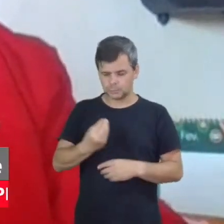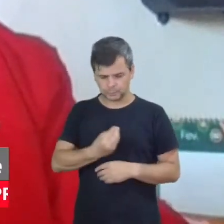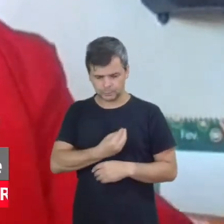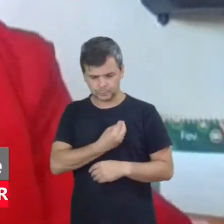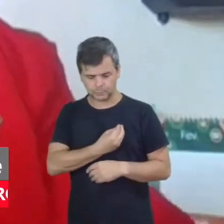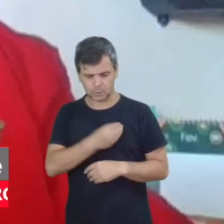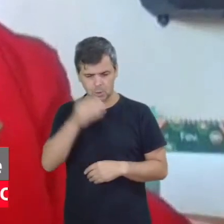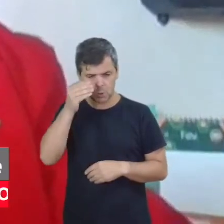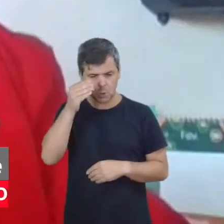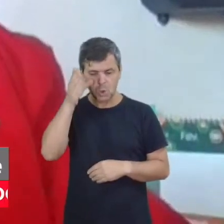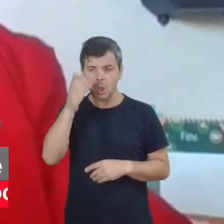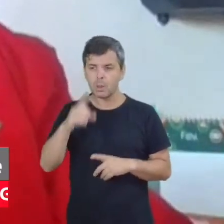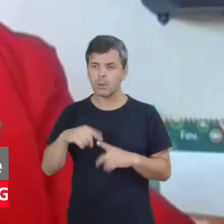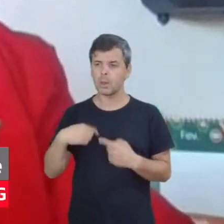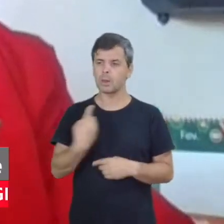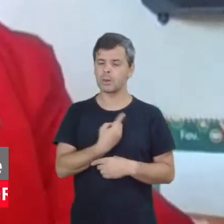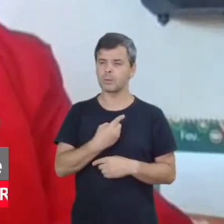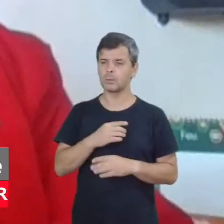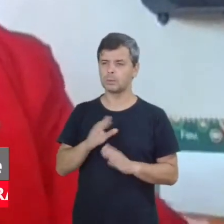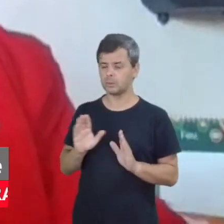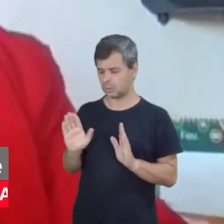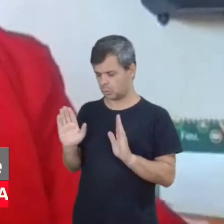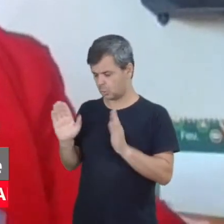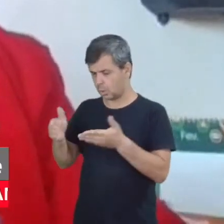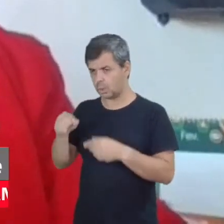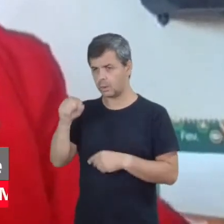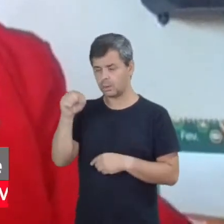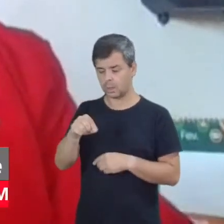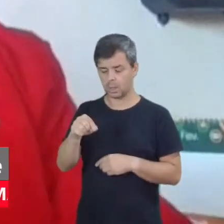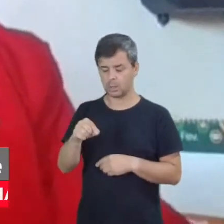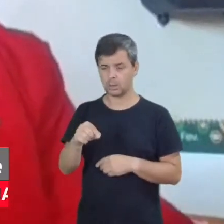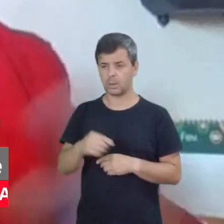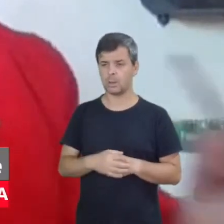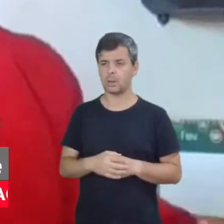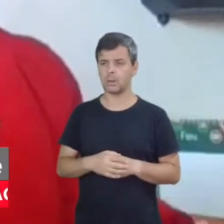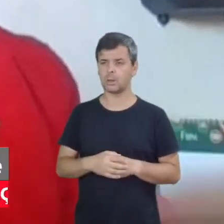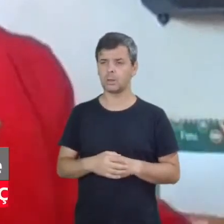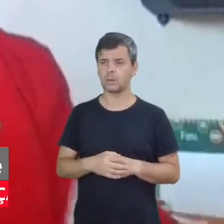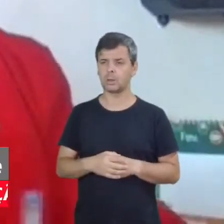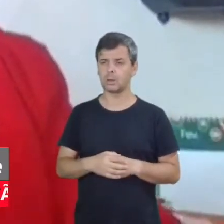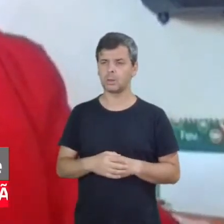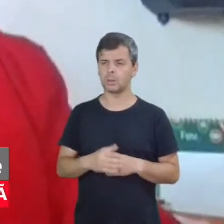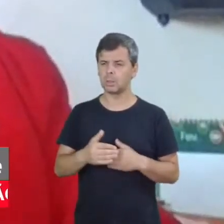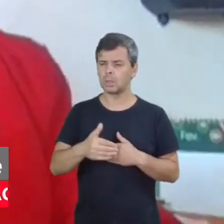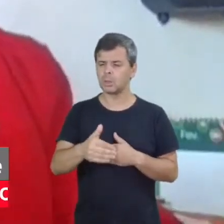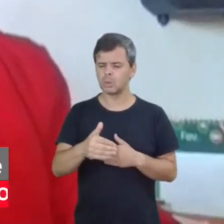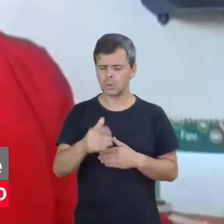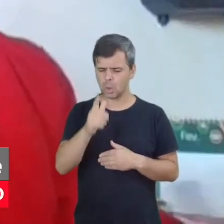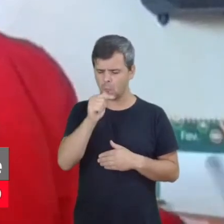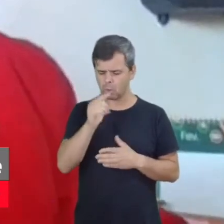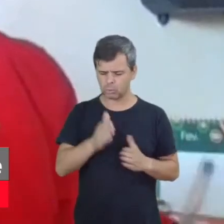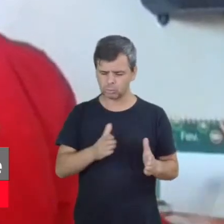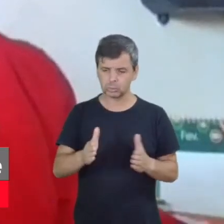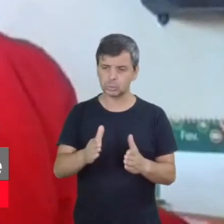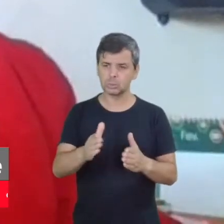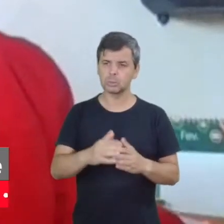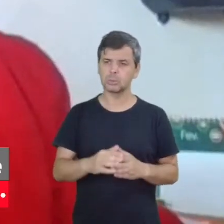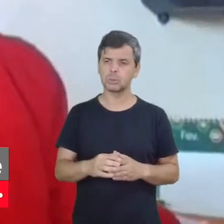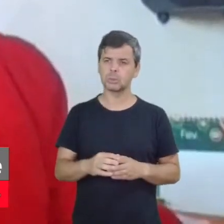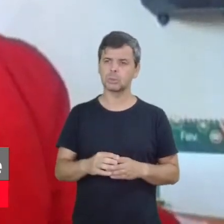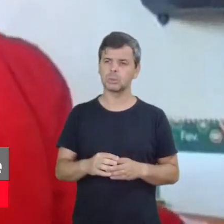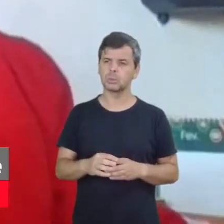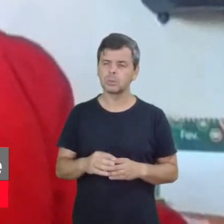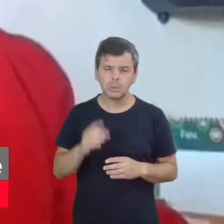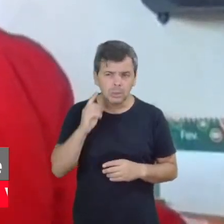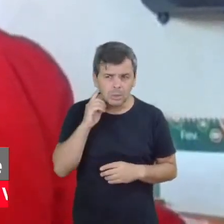os banhados cumpriam de esponja, né? Na medida que as chuvas vinham, ao longo dos rios, esse processo que fazia o